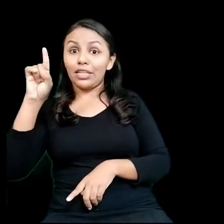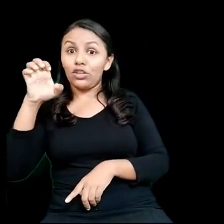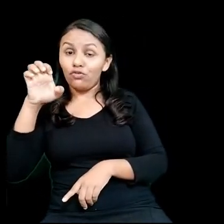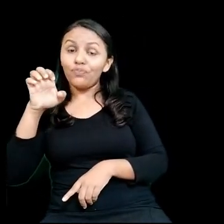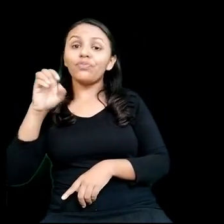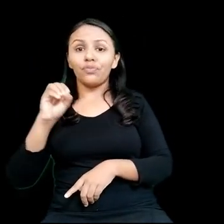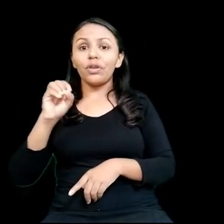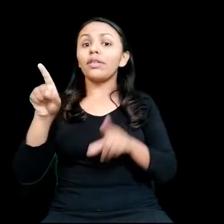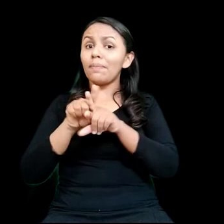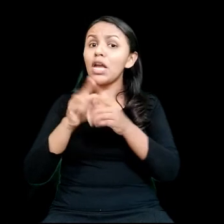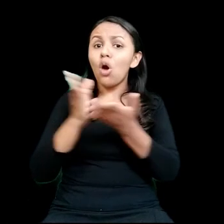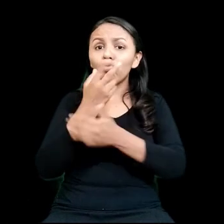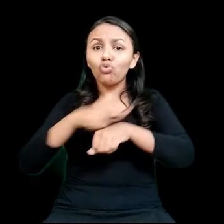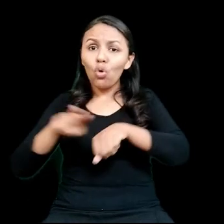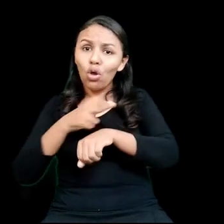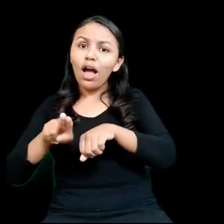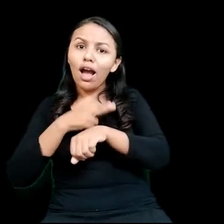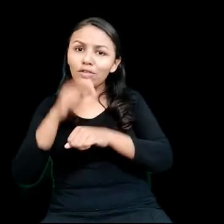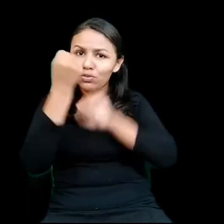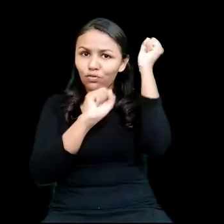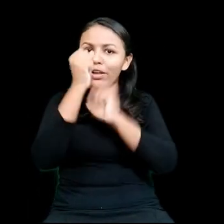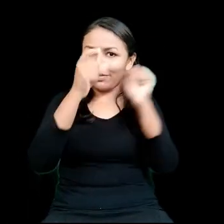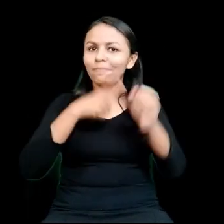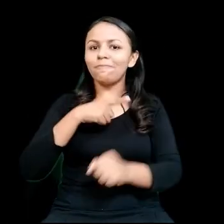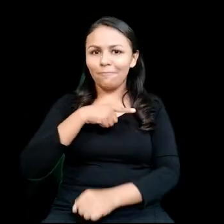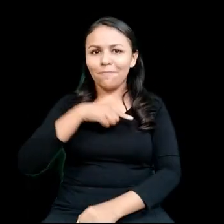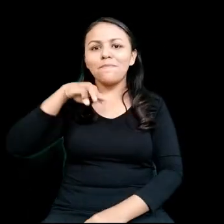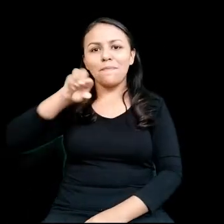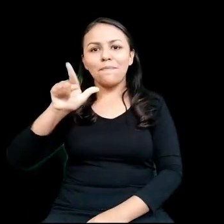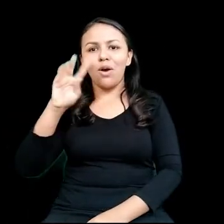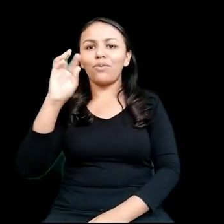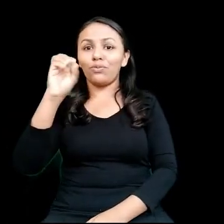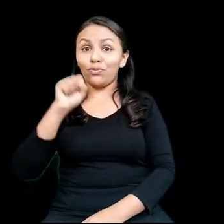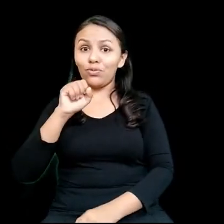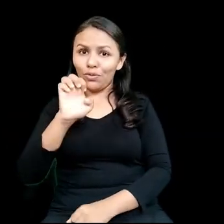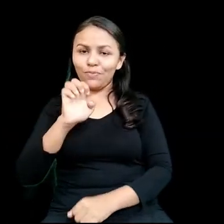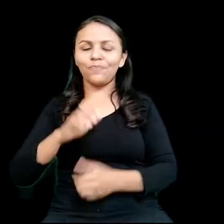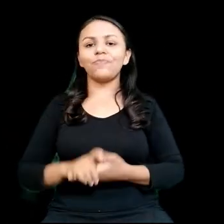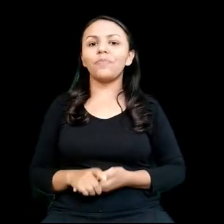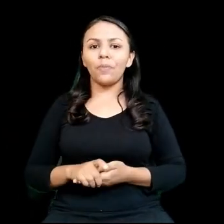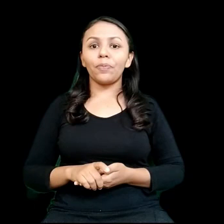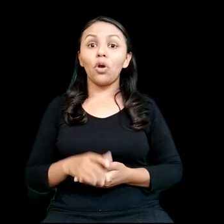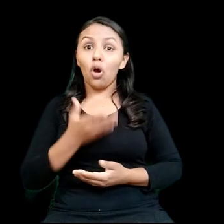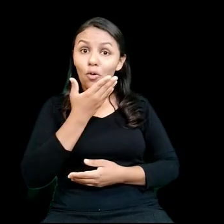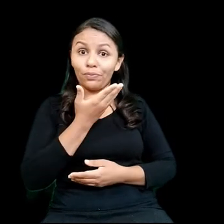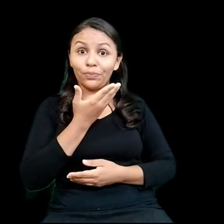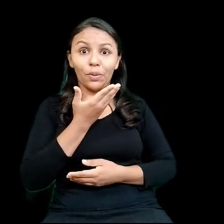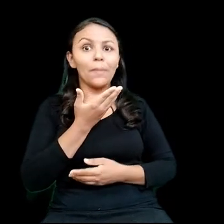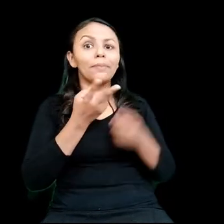que contêm maltose na sua composição. E aí a gente chama a atenção para esse disacarídeo,